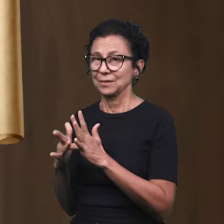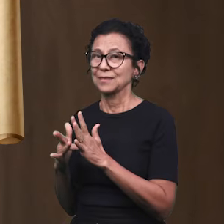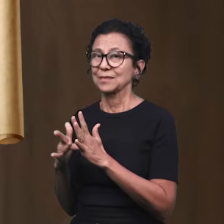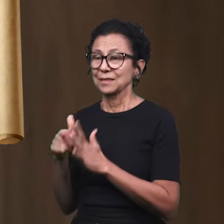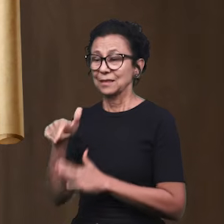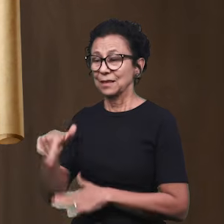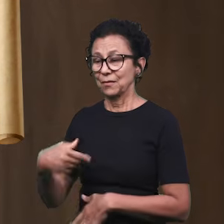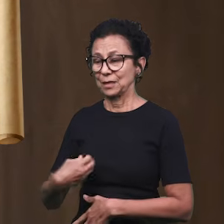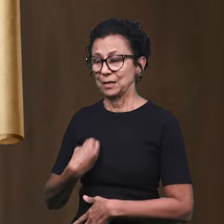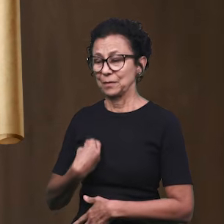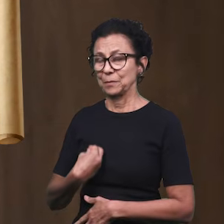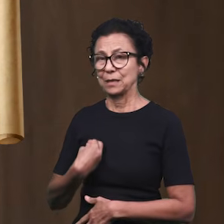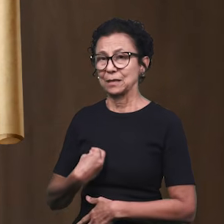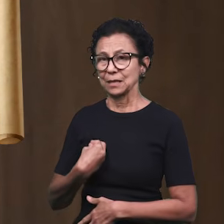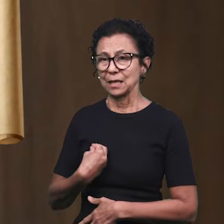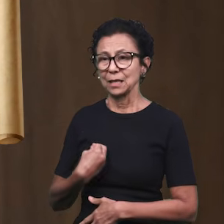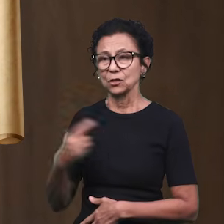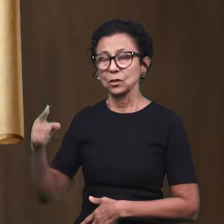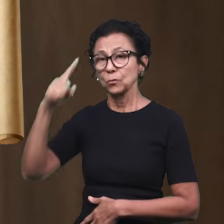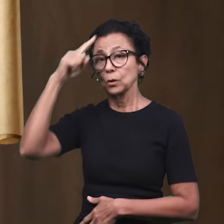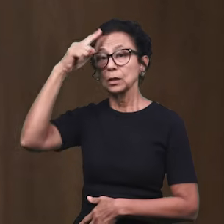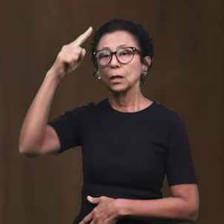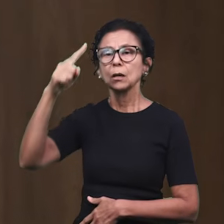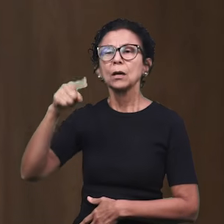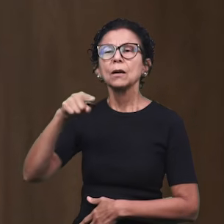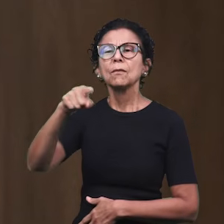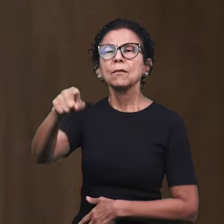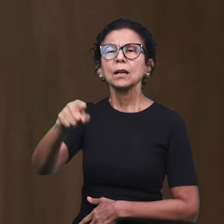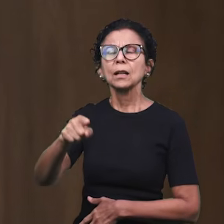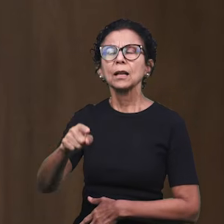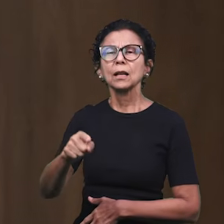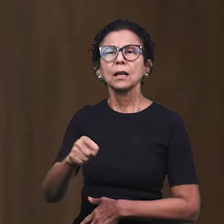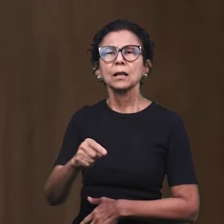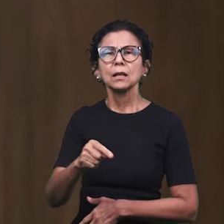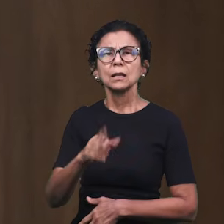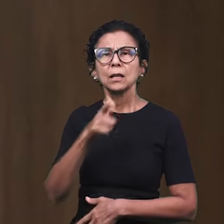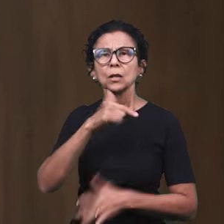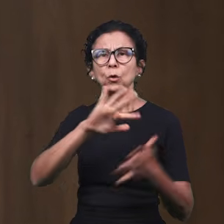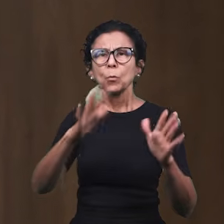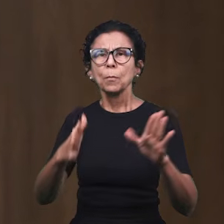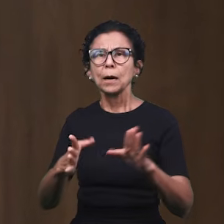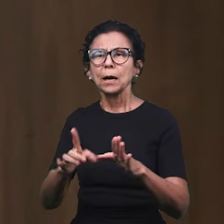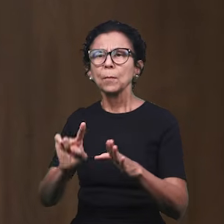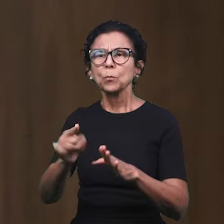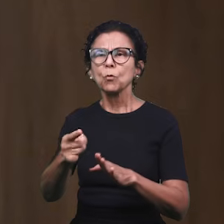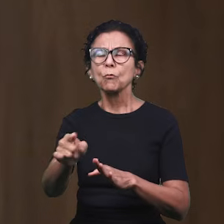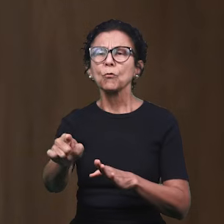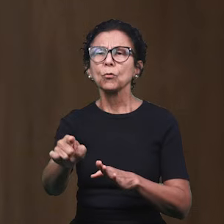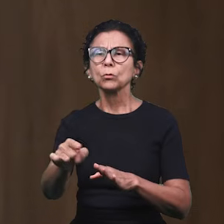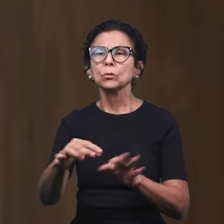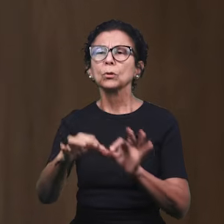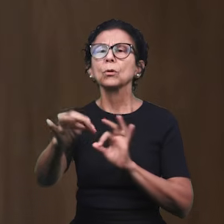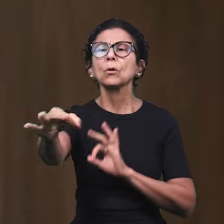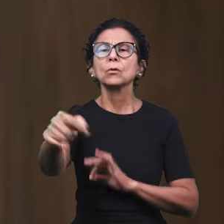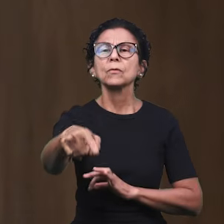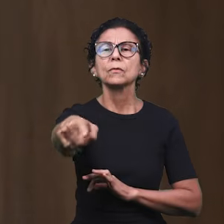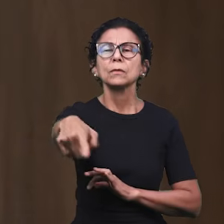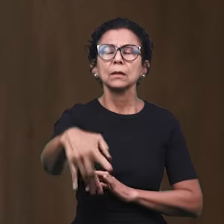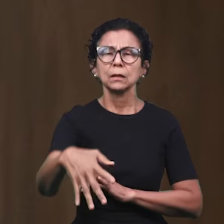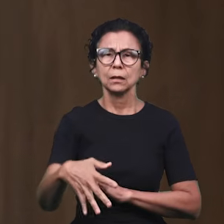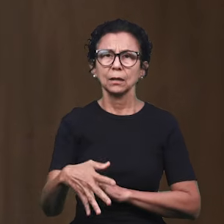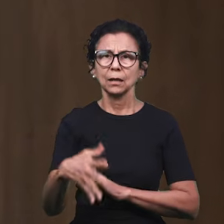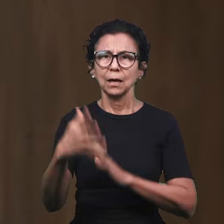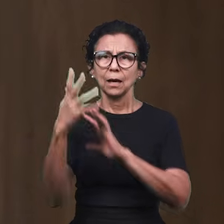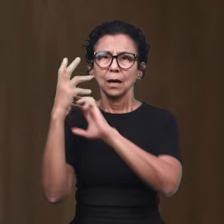mais profundo e lança a rede. E pegaram os grandes peixes, né? Lá na outra pesca